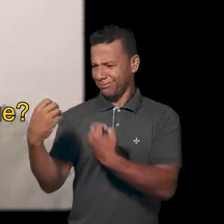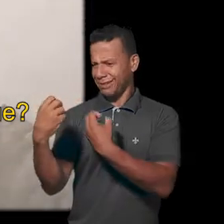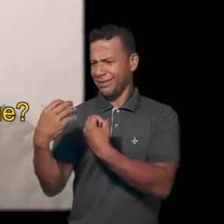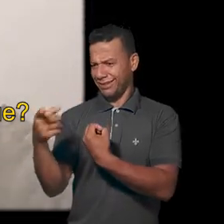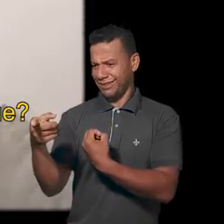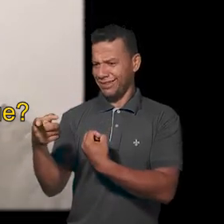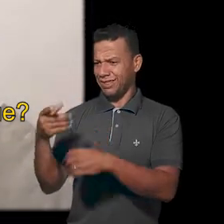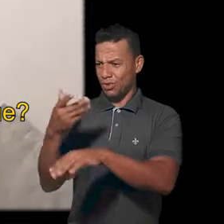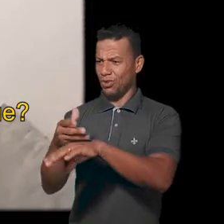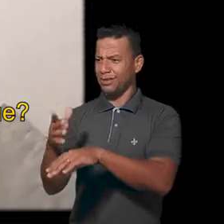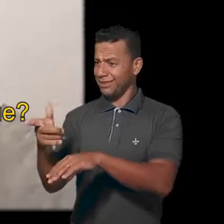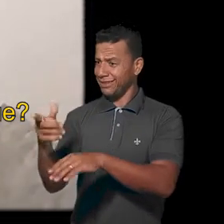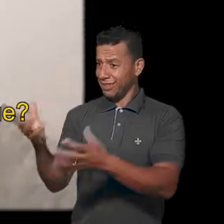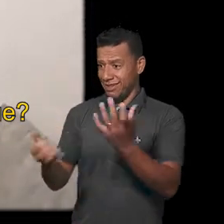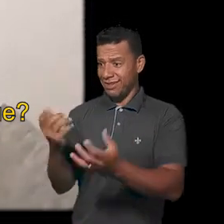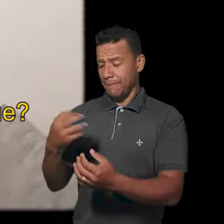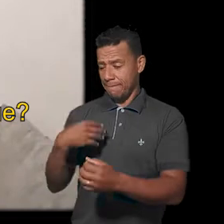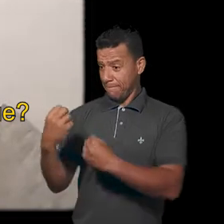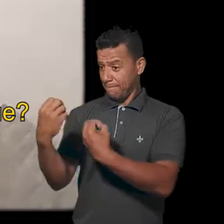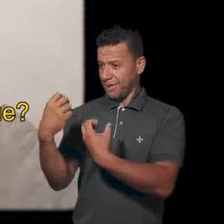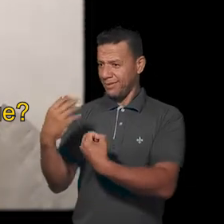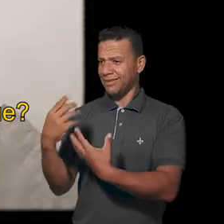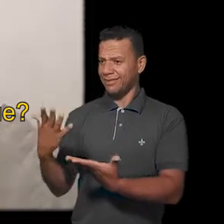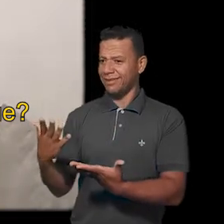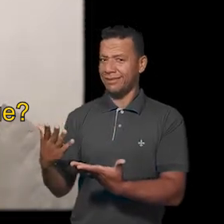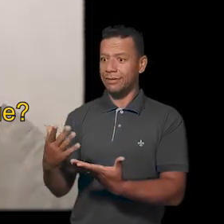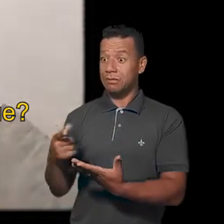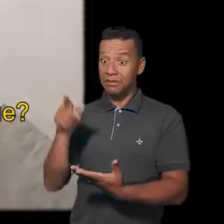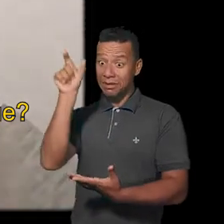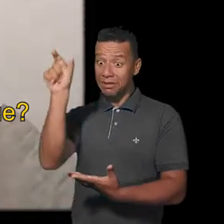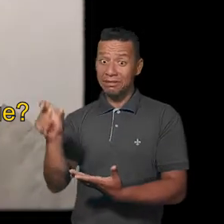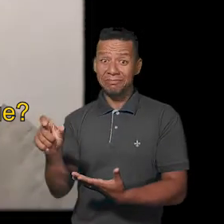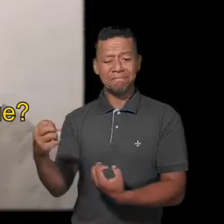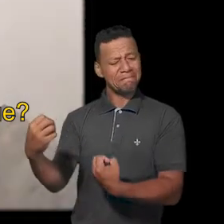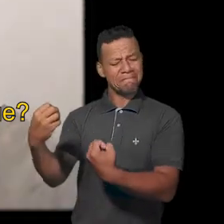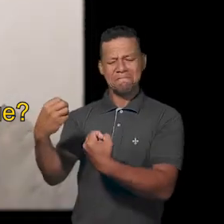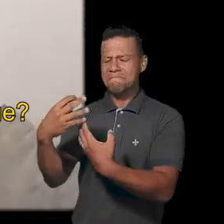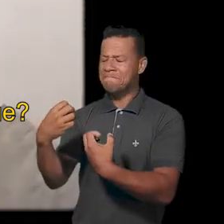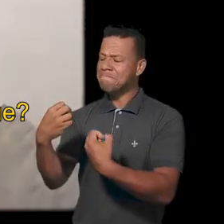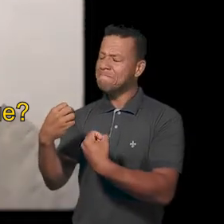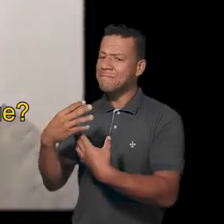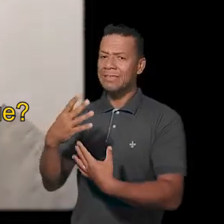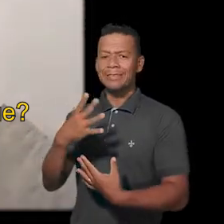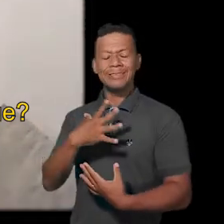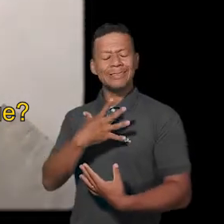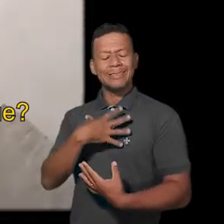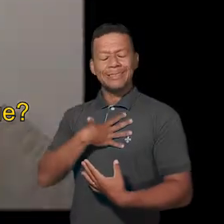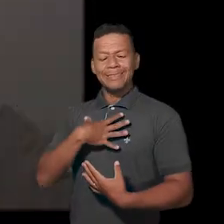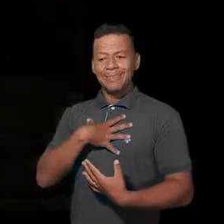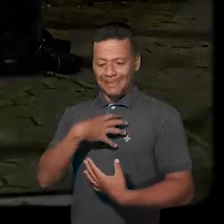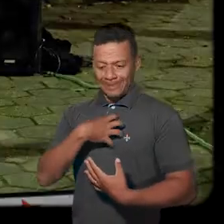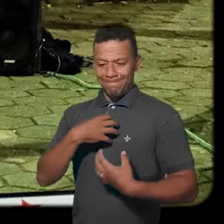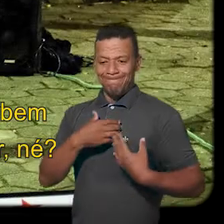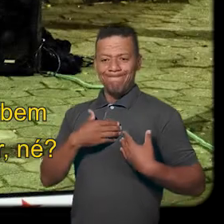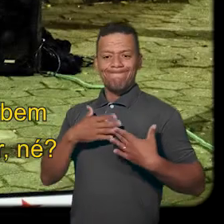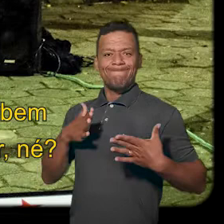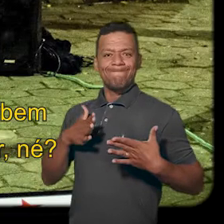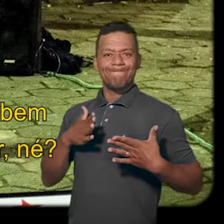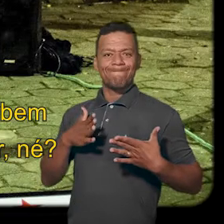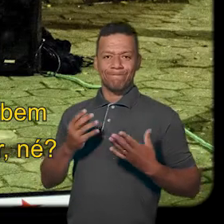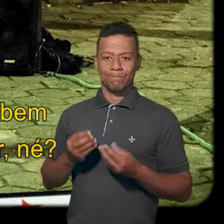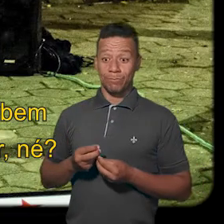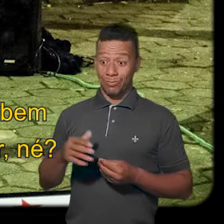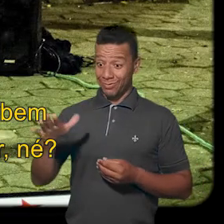ensina isso que você está fazendo, esse truque, e a pessoa me ensinou de coração aberto, assim. Também